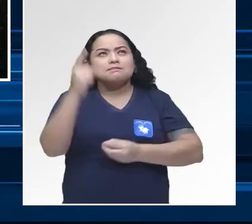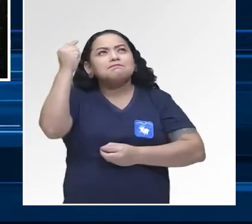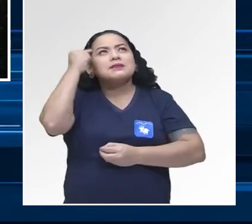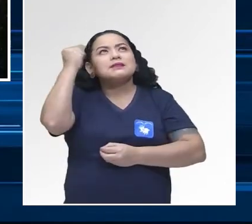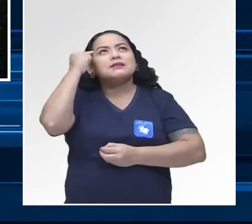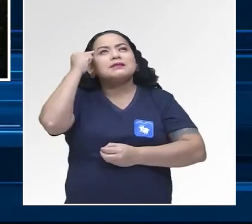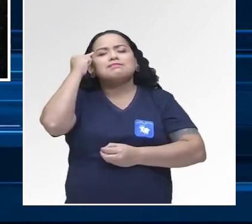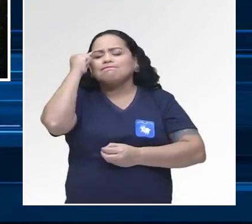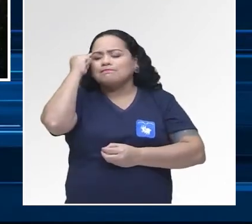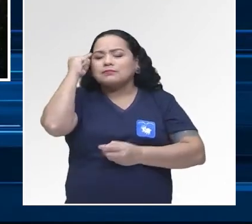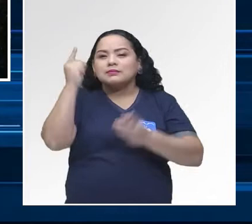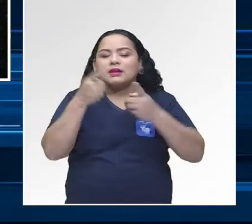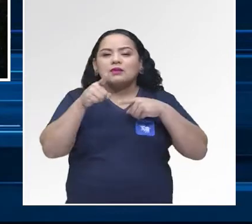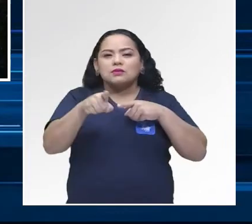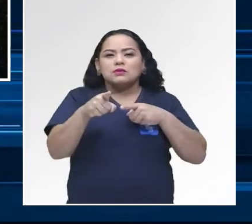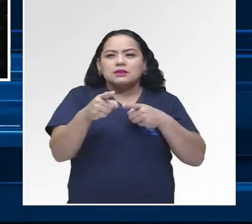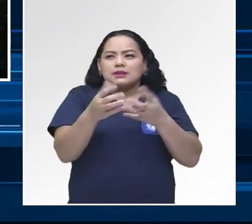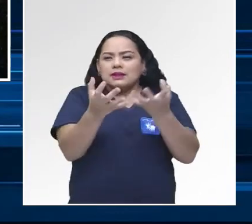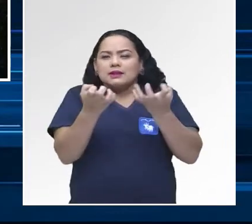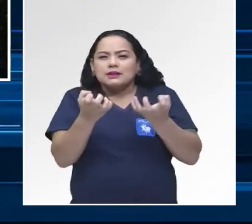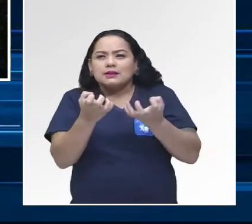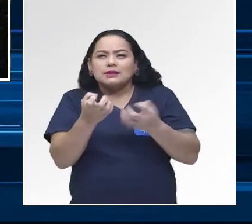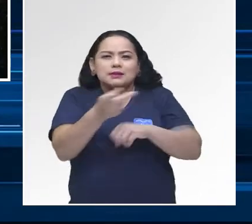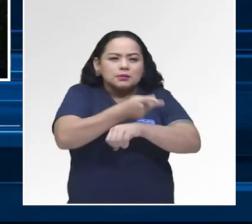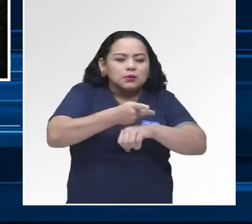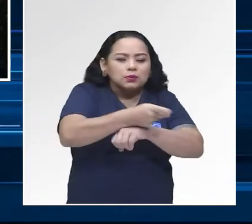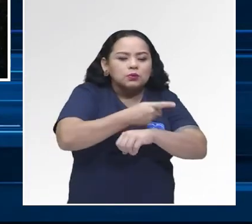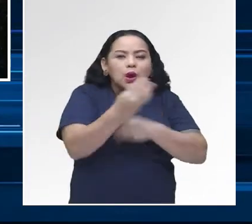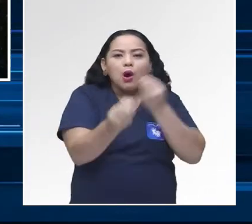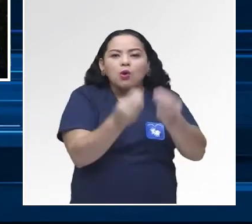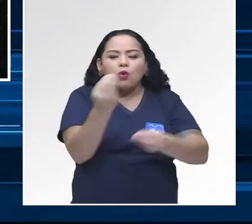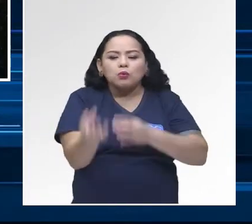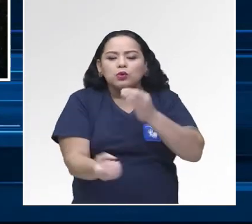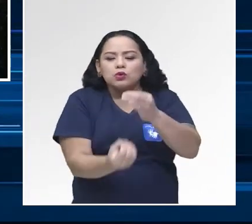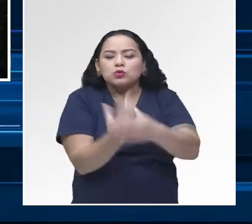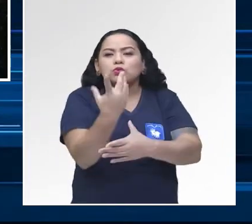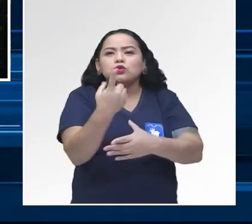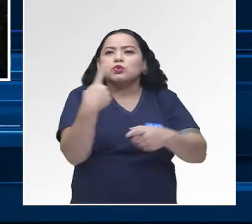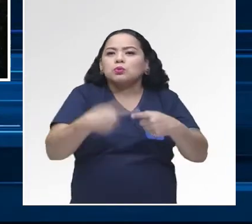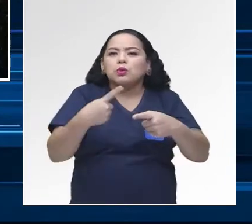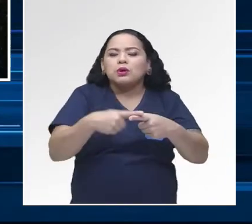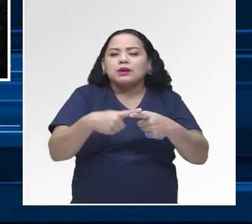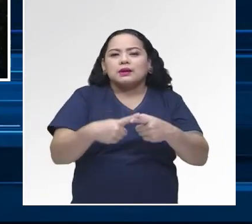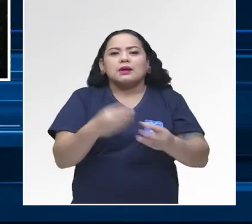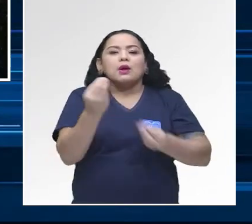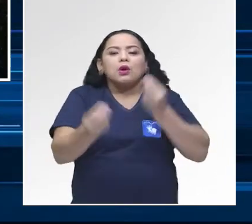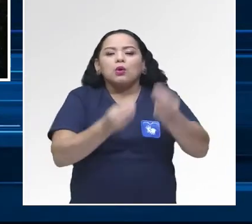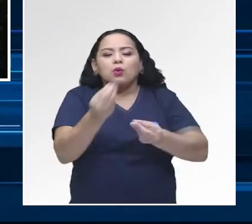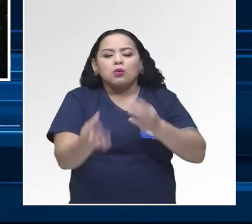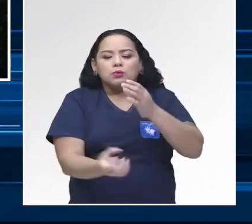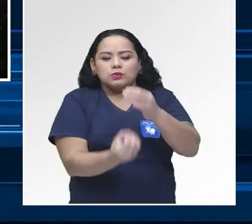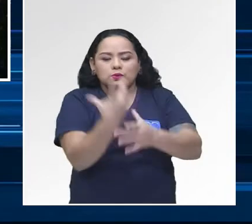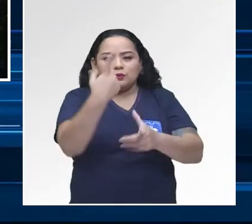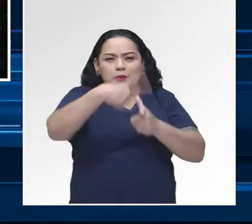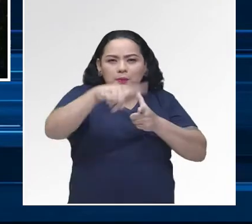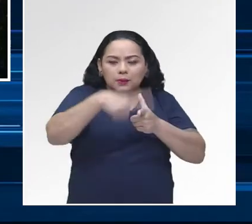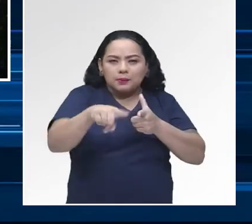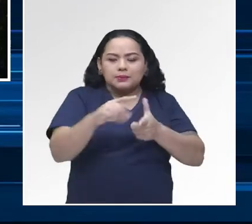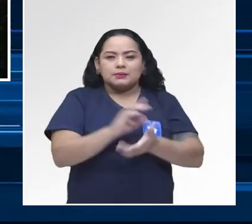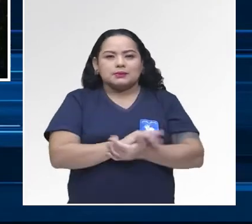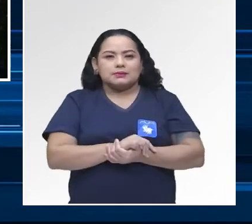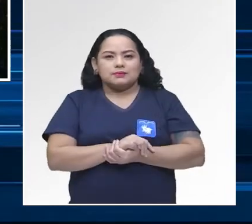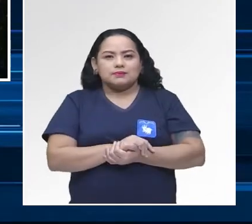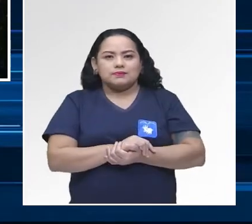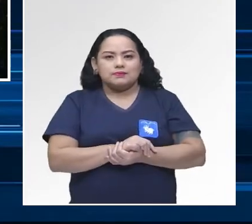refletir, mas você quer buscar a origem, a causa última do problema. Você não quer ficar apenas